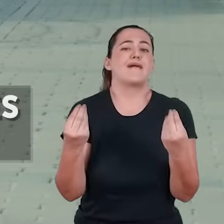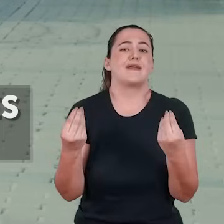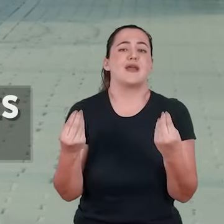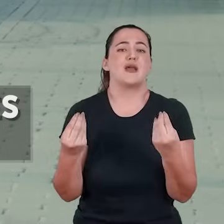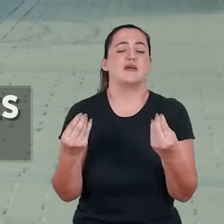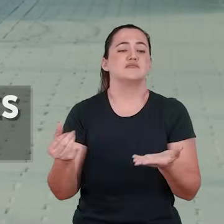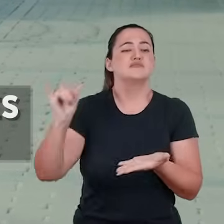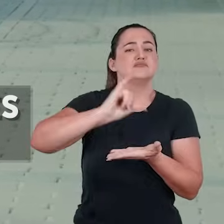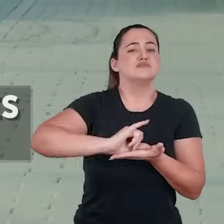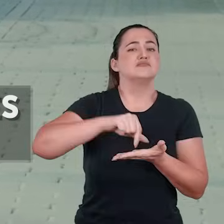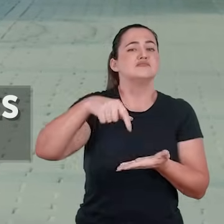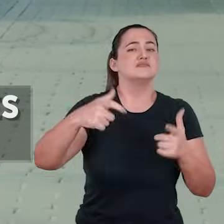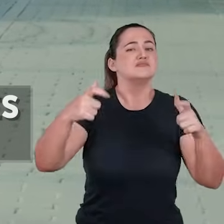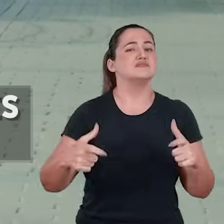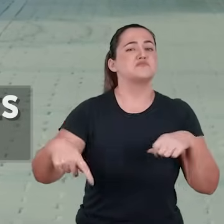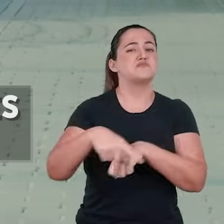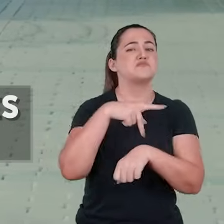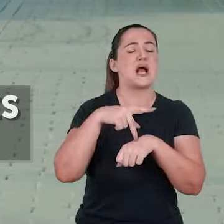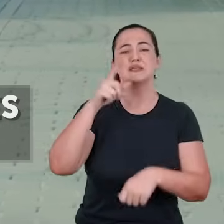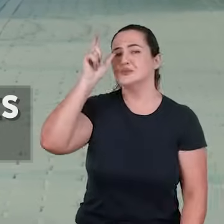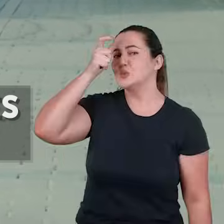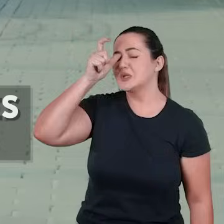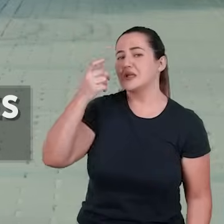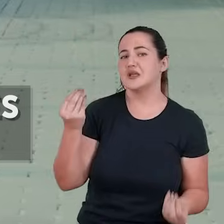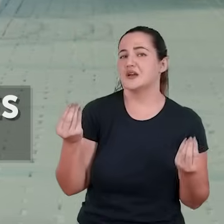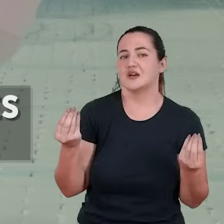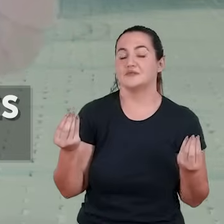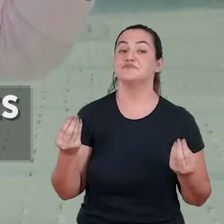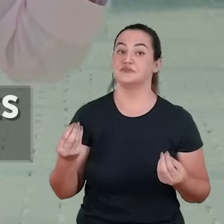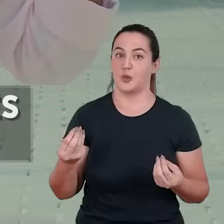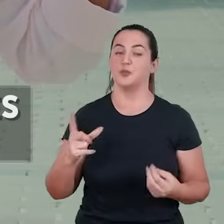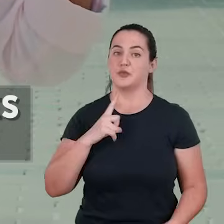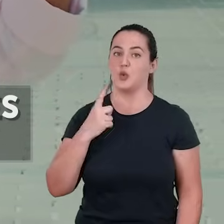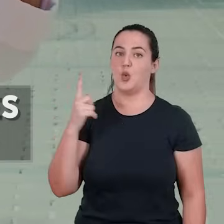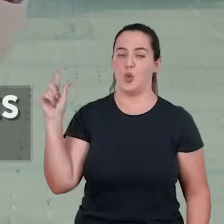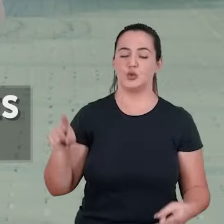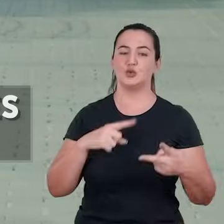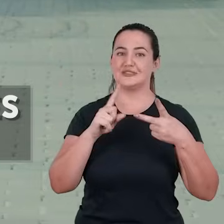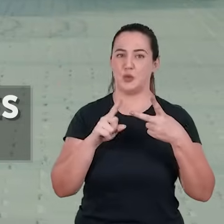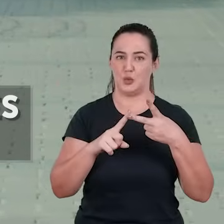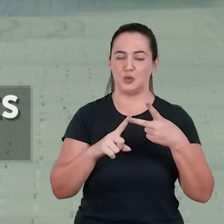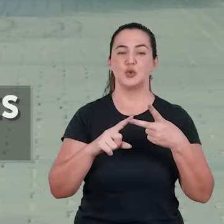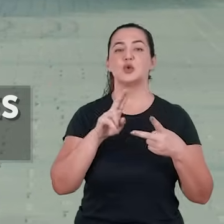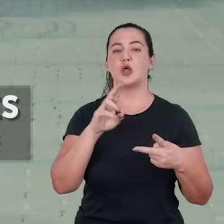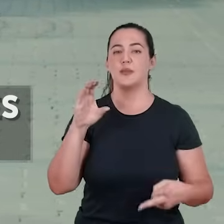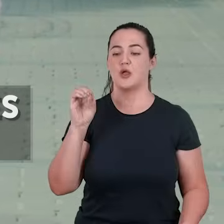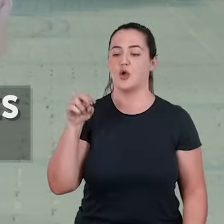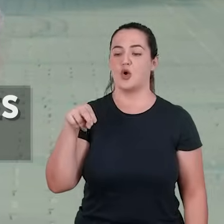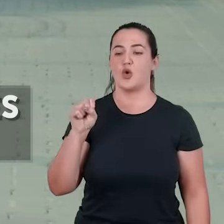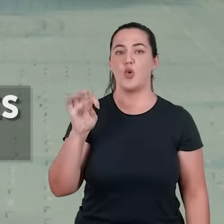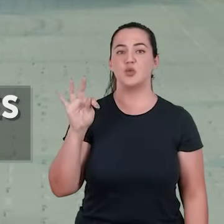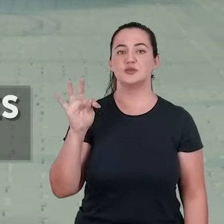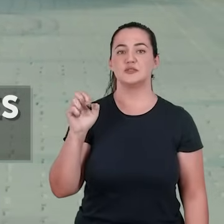relação dele com aquele outro monumento que está lá atrás? Aquele monumento que está atrás, que eu falei com vocês que é de Constantino VII,